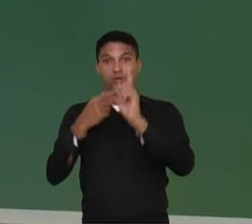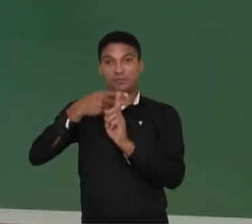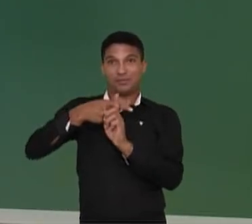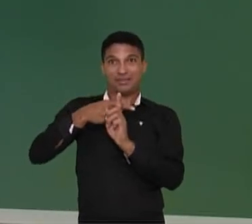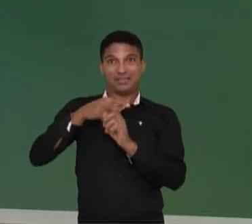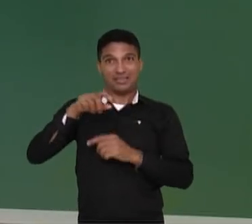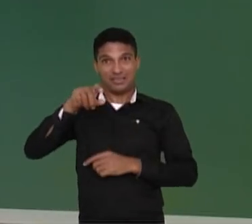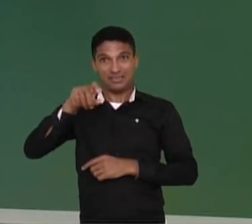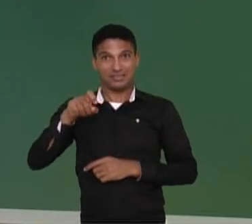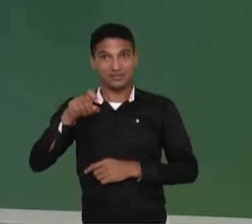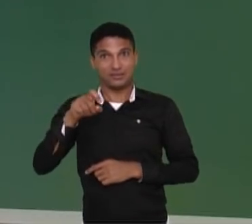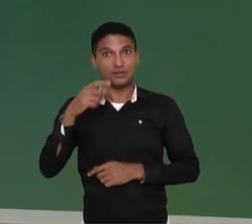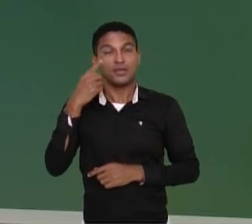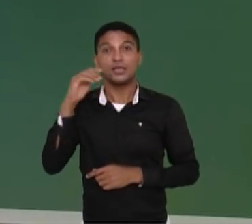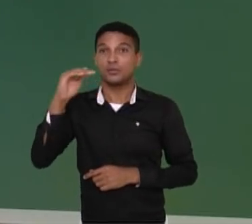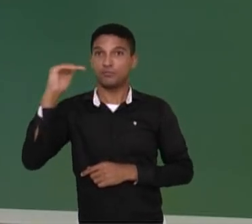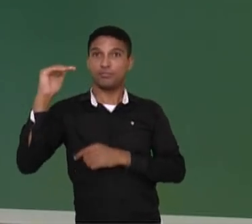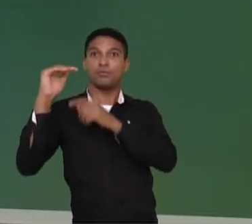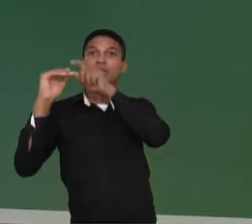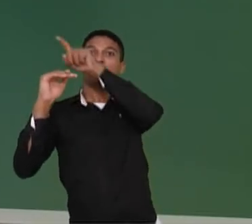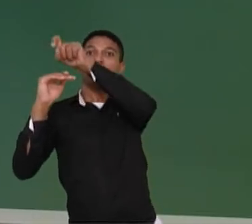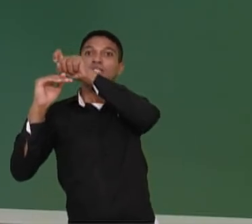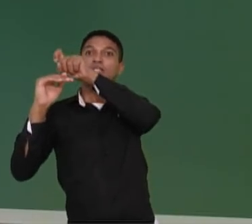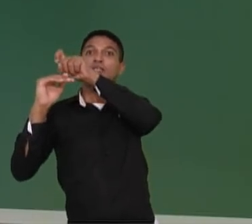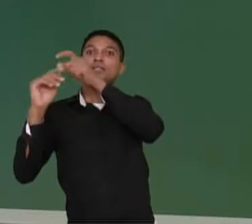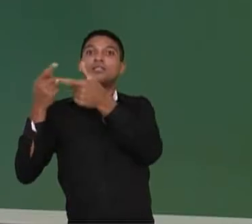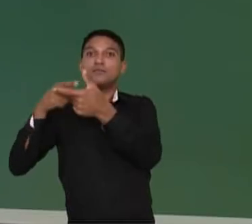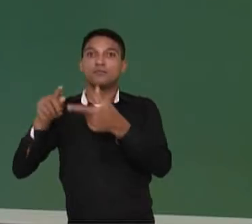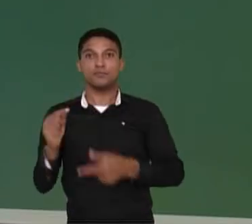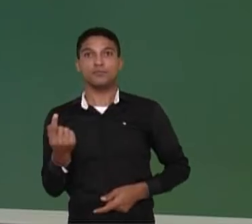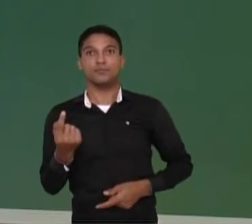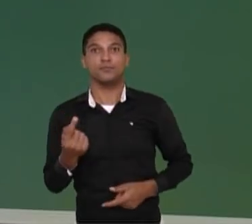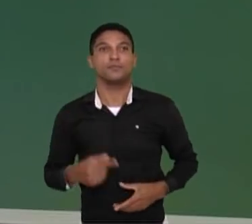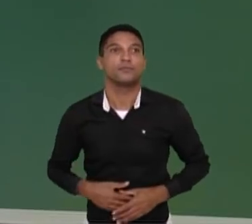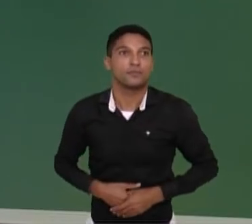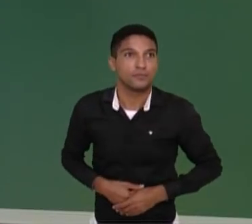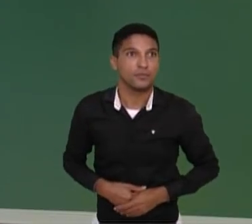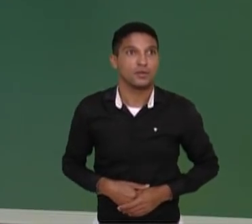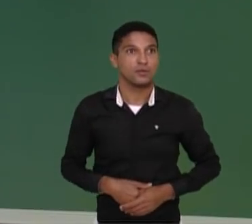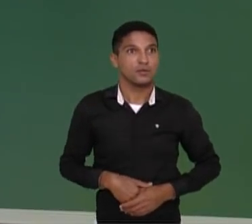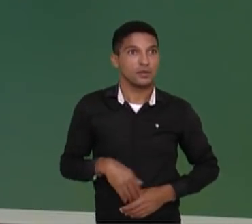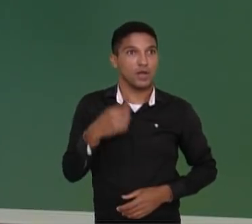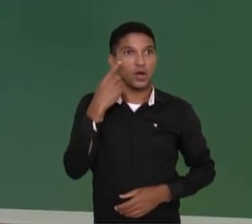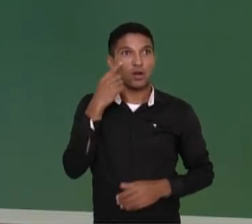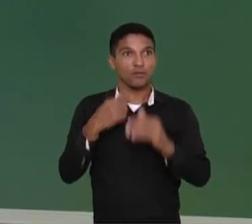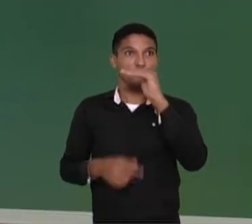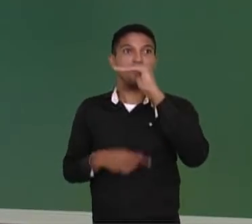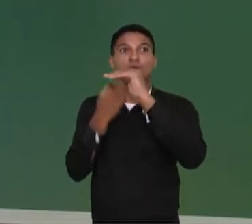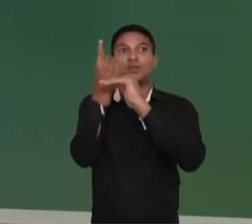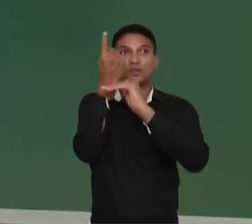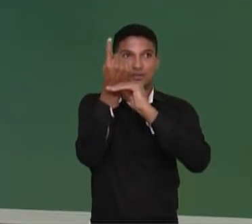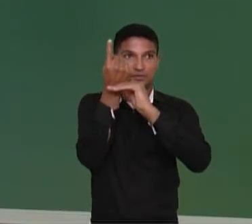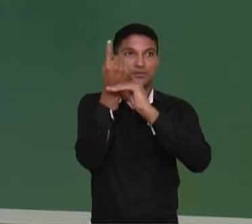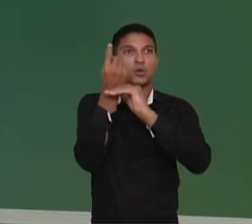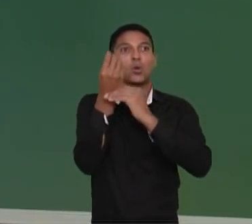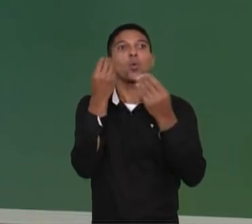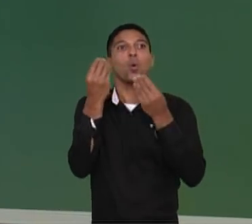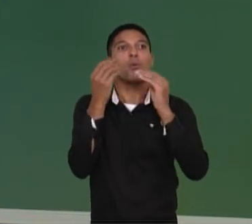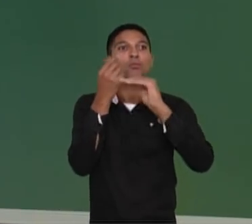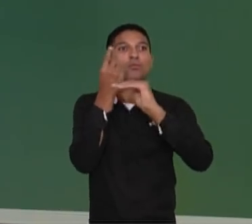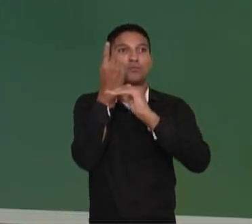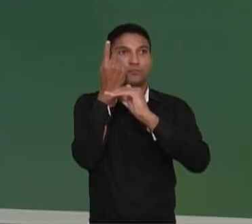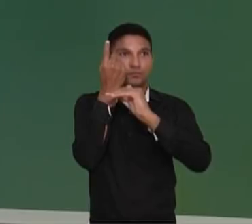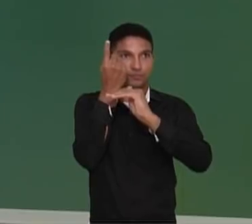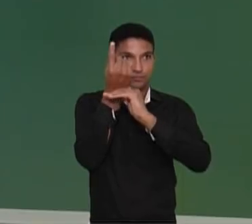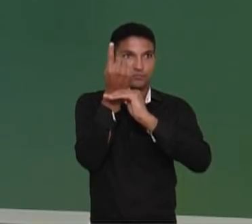Quando eu trabalho com essa multiplicação aqui, né, o x multiplica 2 mais x, coloca entre parênteses